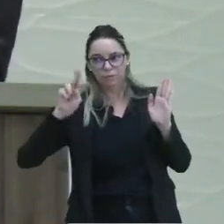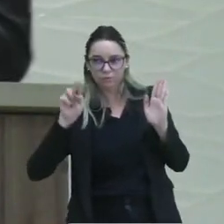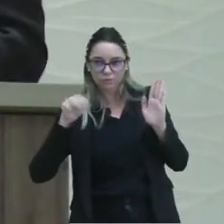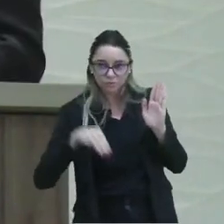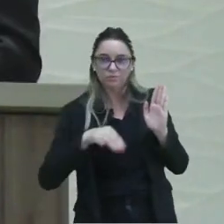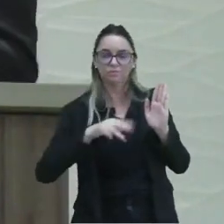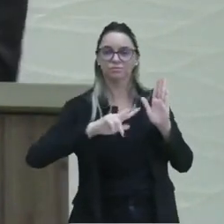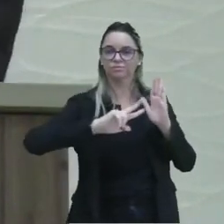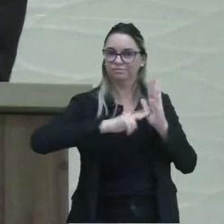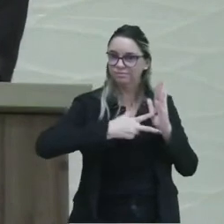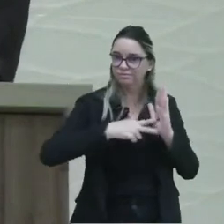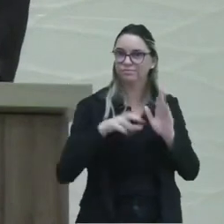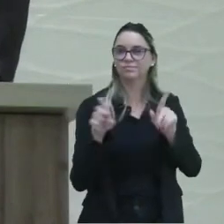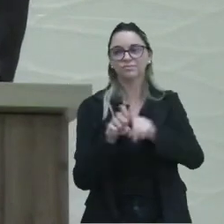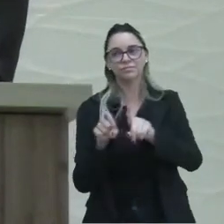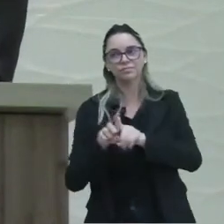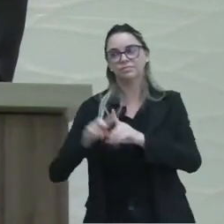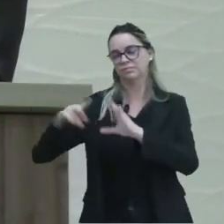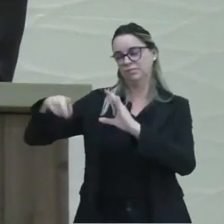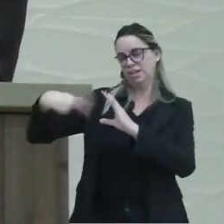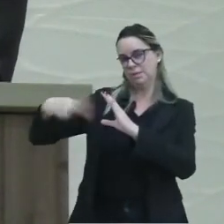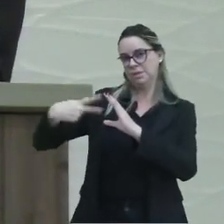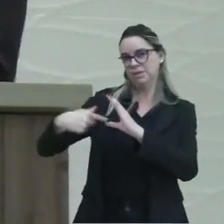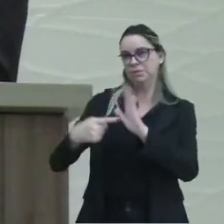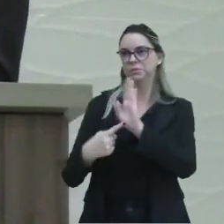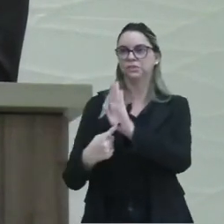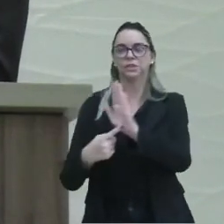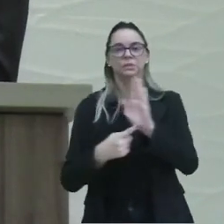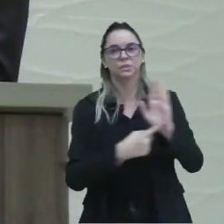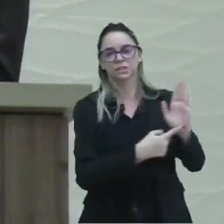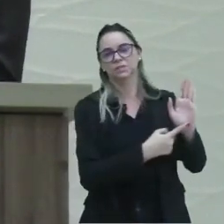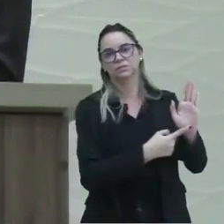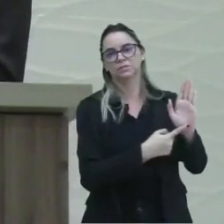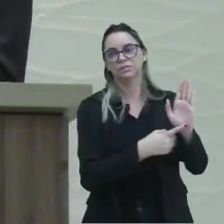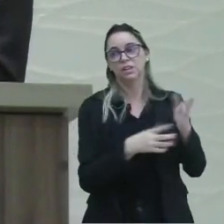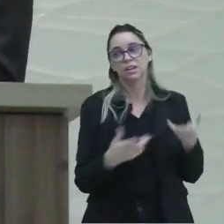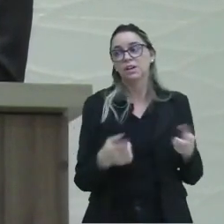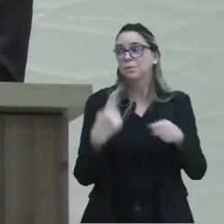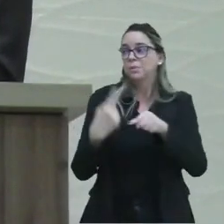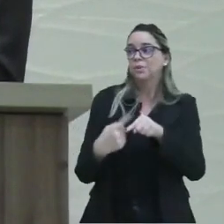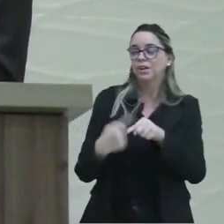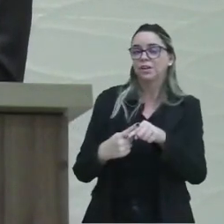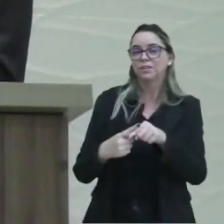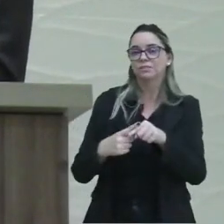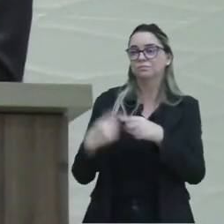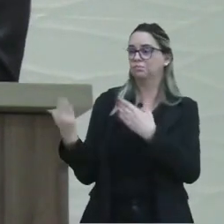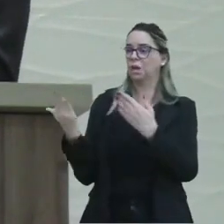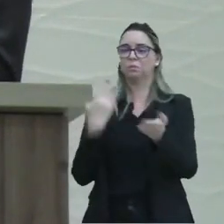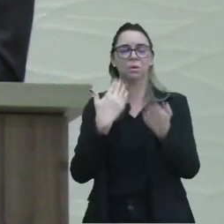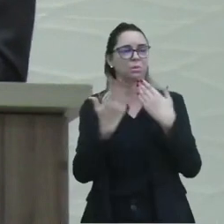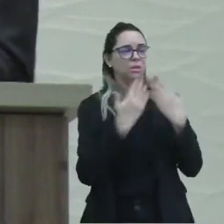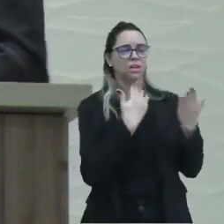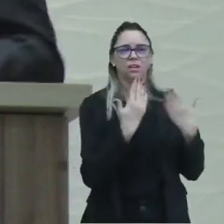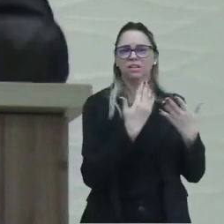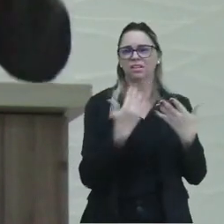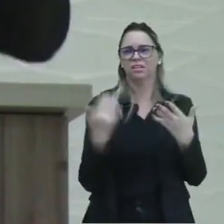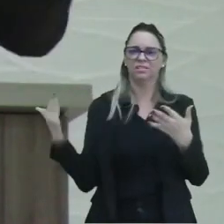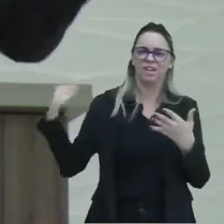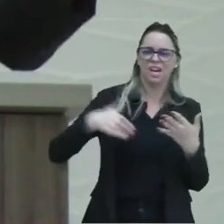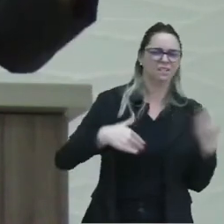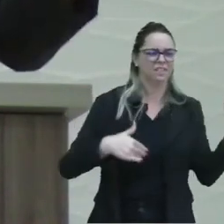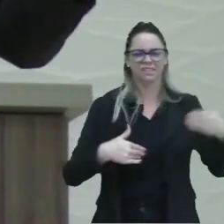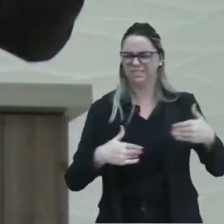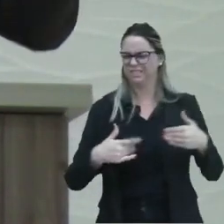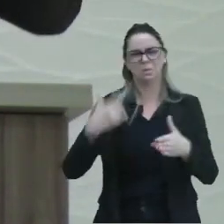Vereadores. Então, por que fazer um debate, né? Trazer problemas,